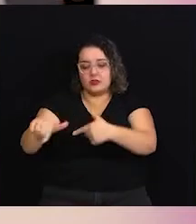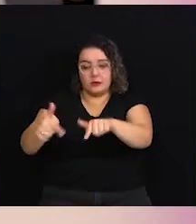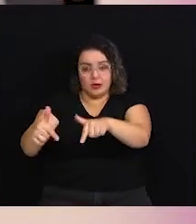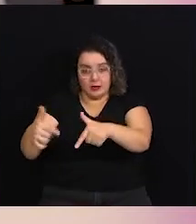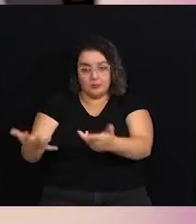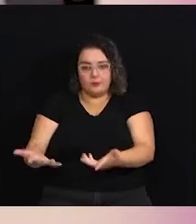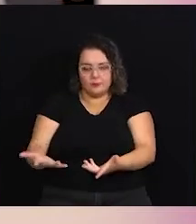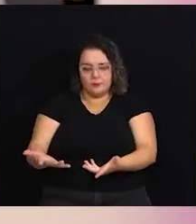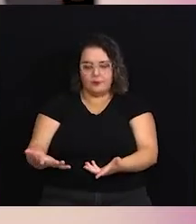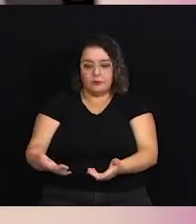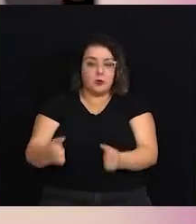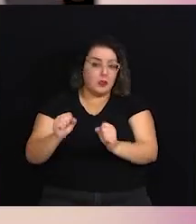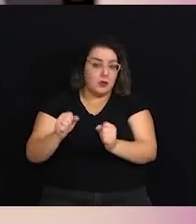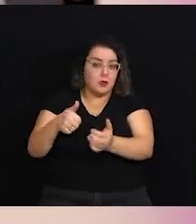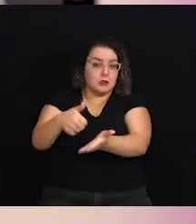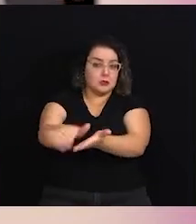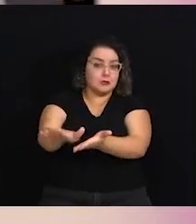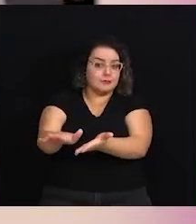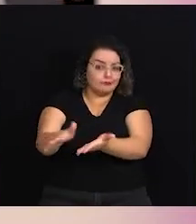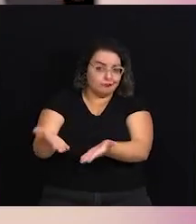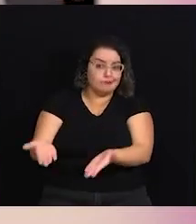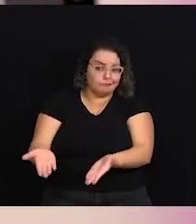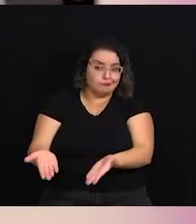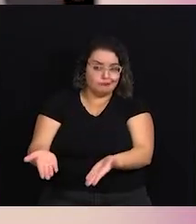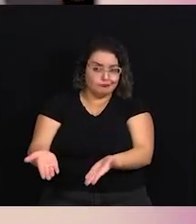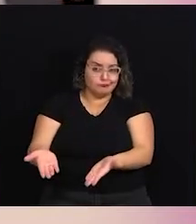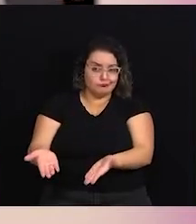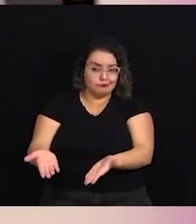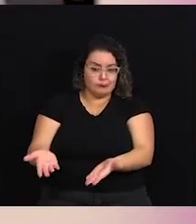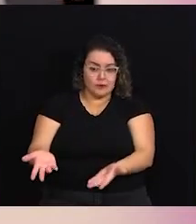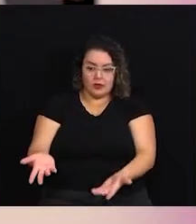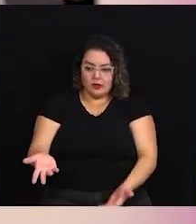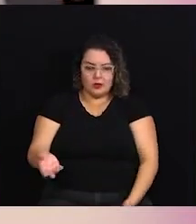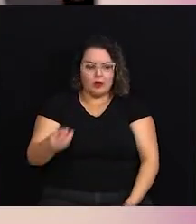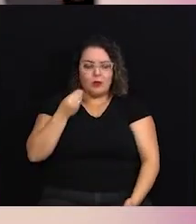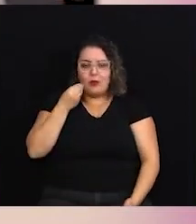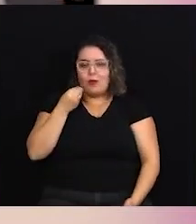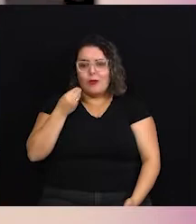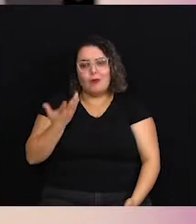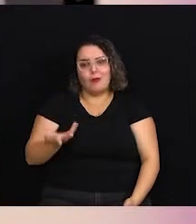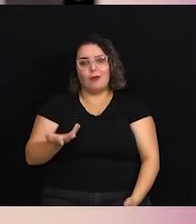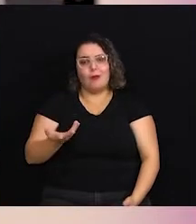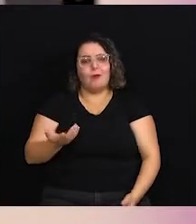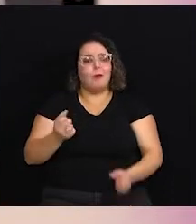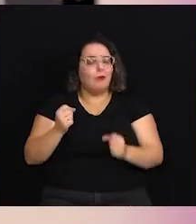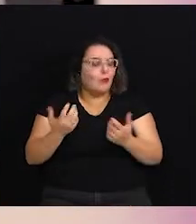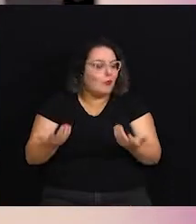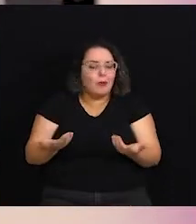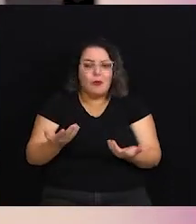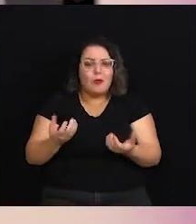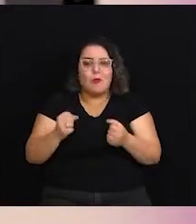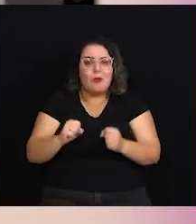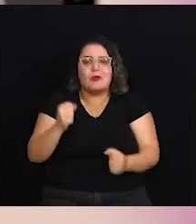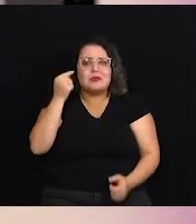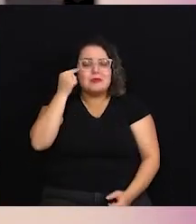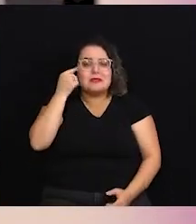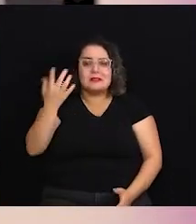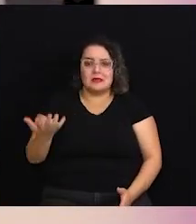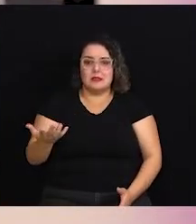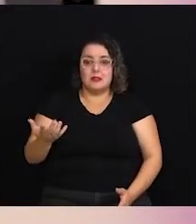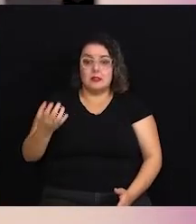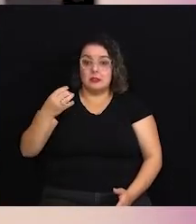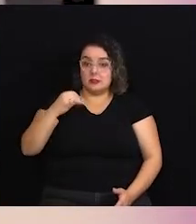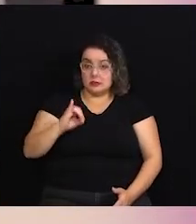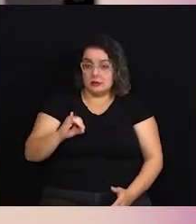ela pode vir a ser despedida né isso olha incrível Viviane podia se formos olhar